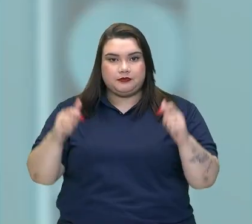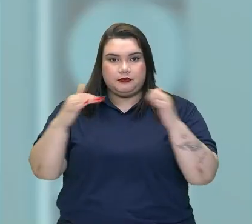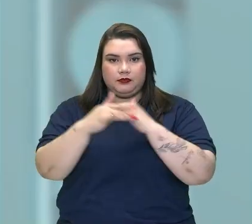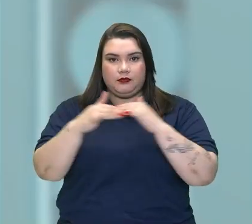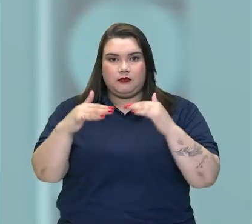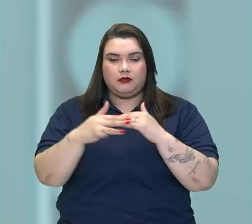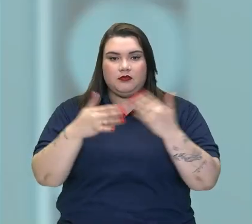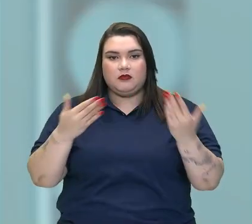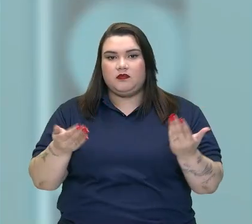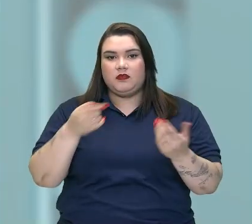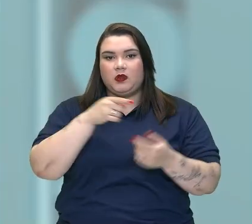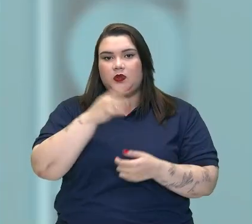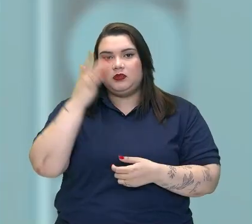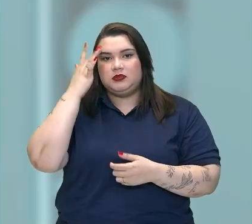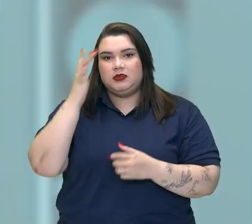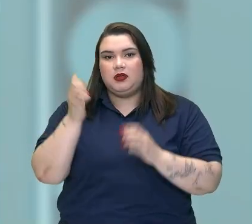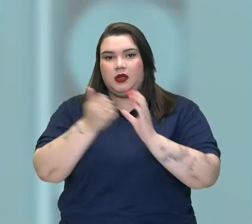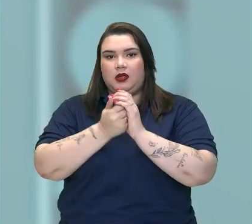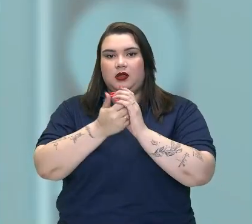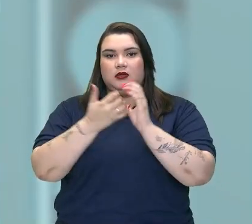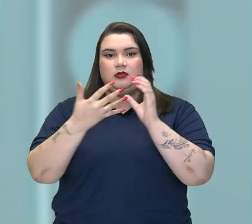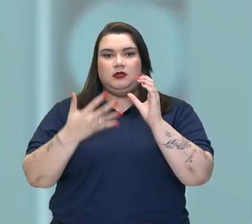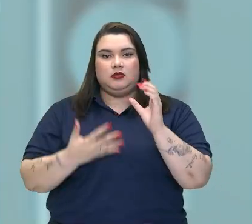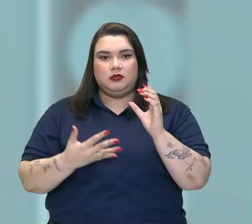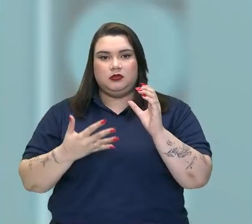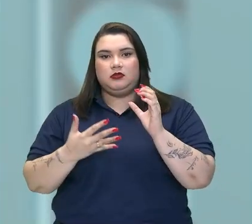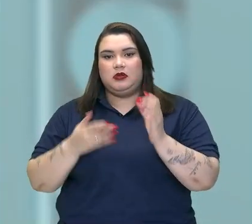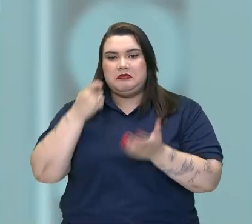não tinha essa característica, né, de ser